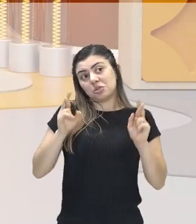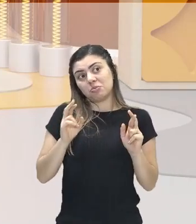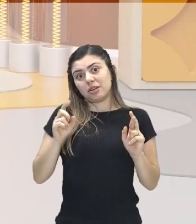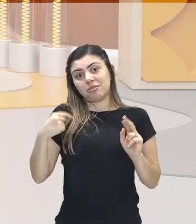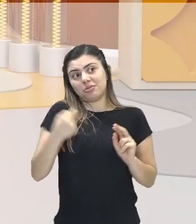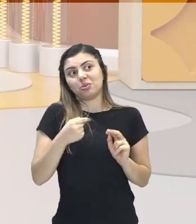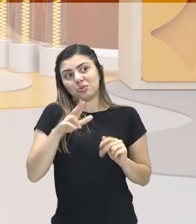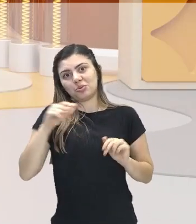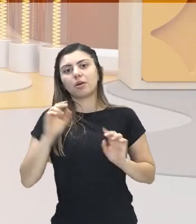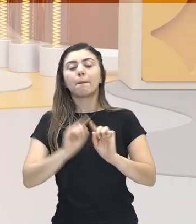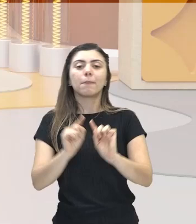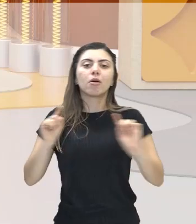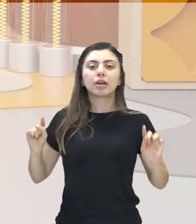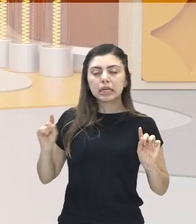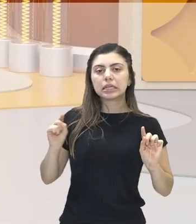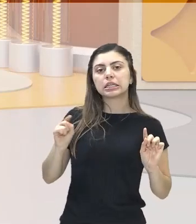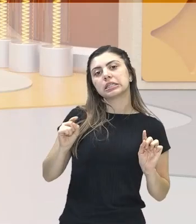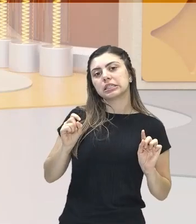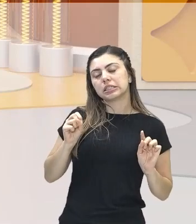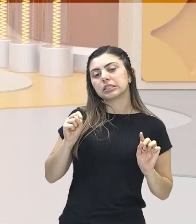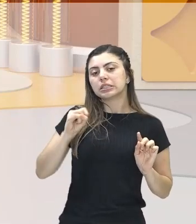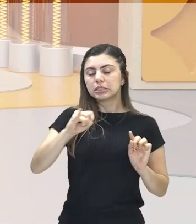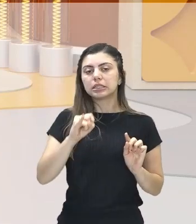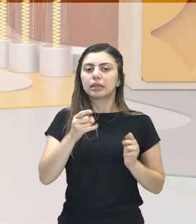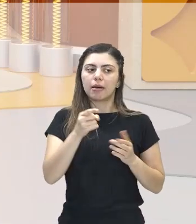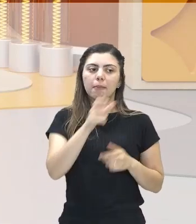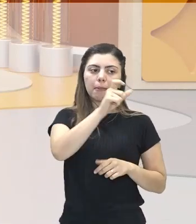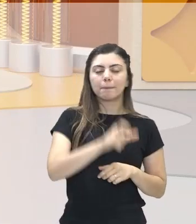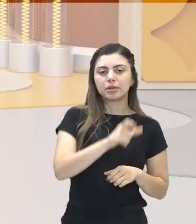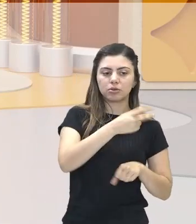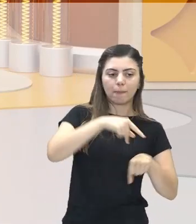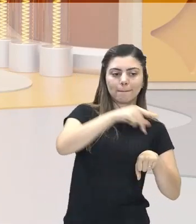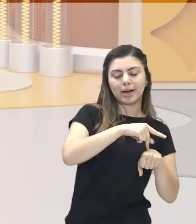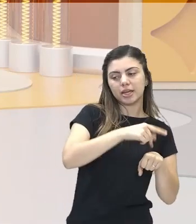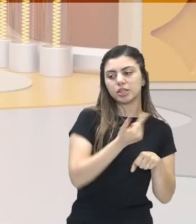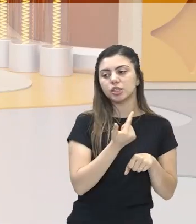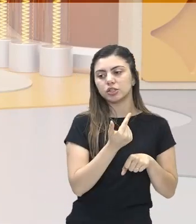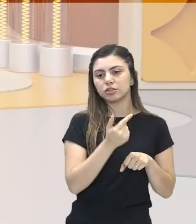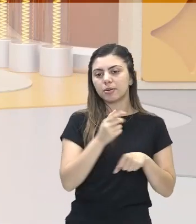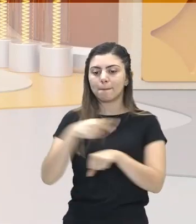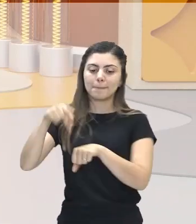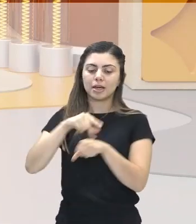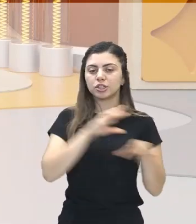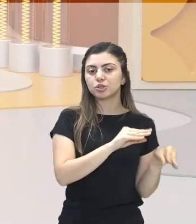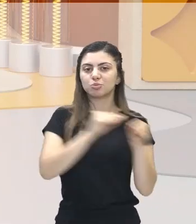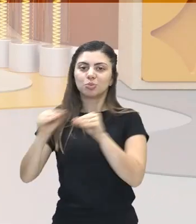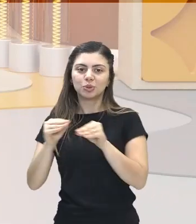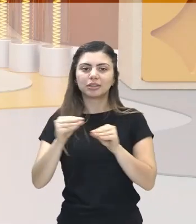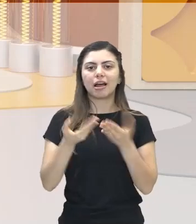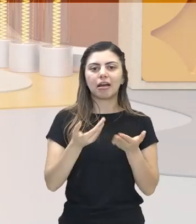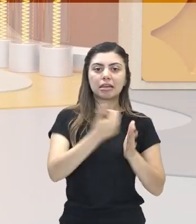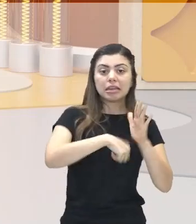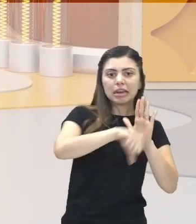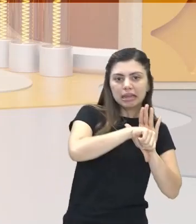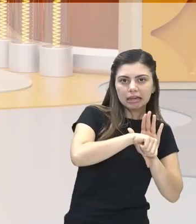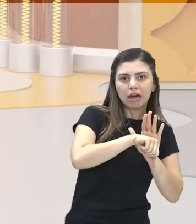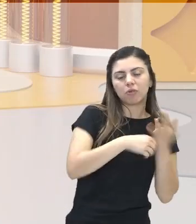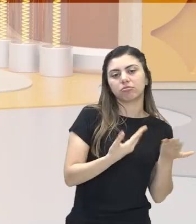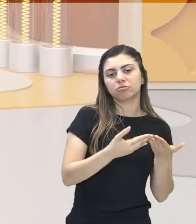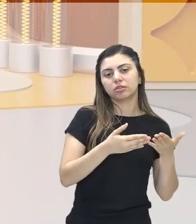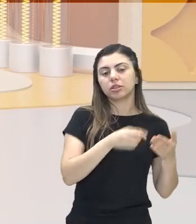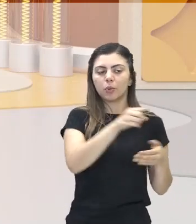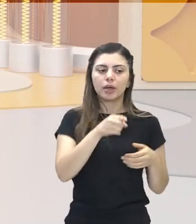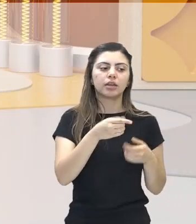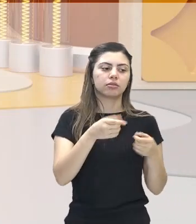que não, mas quando um imigrante ilegal vai para o outro país, é muito comum ele se juntar a pessoas que também eram